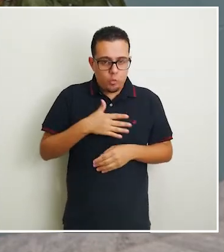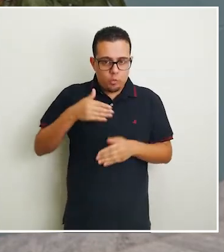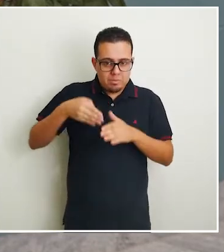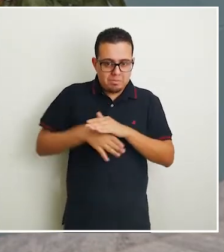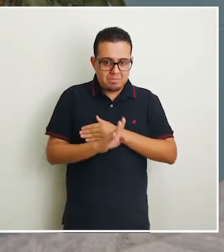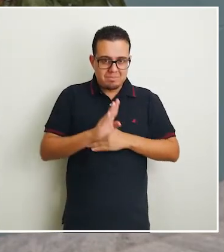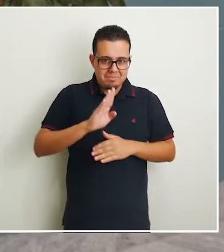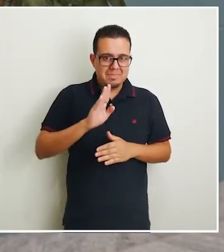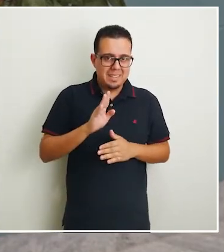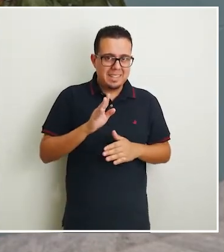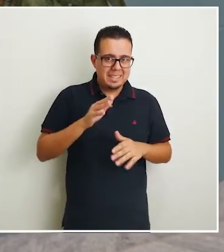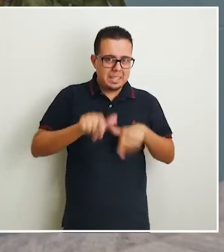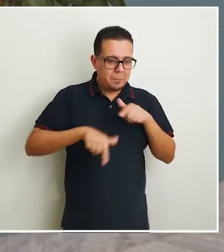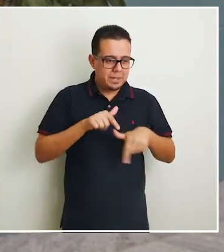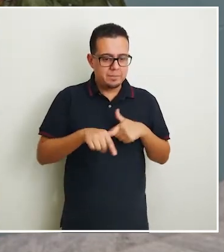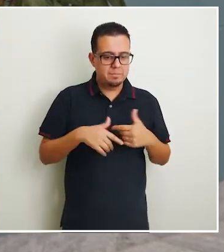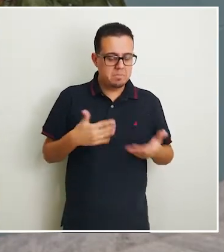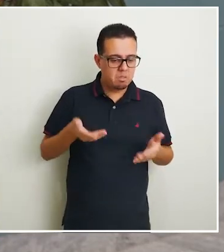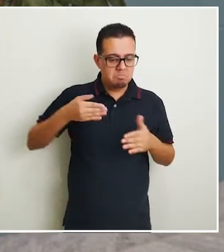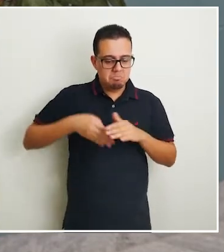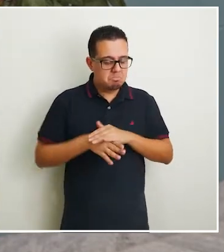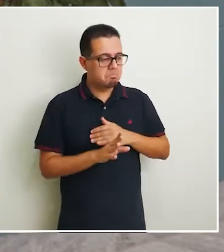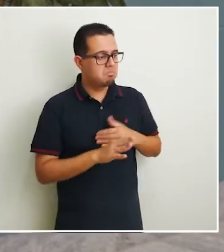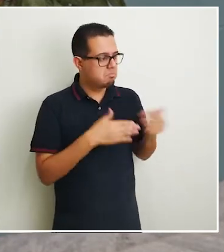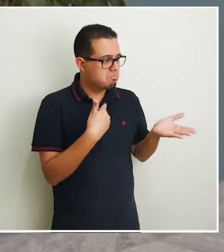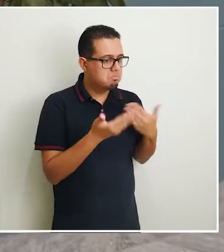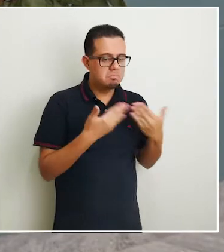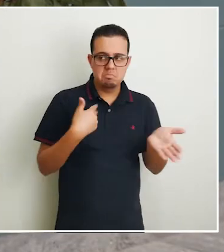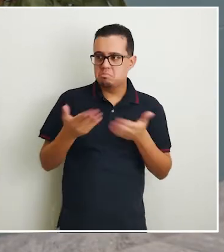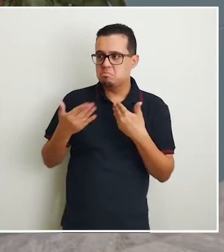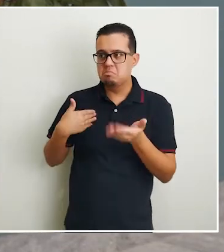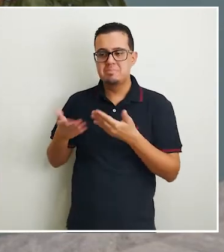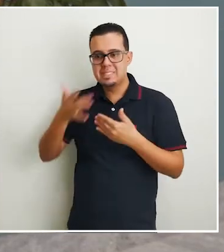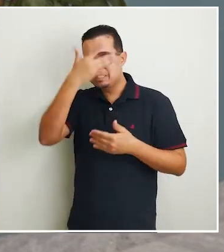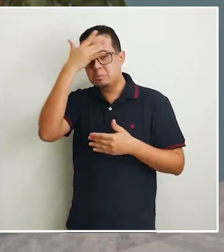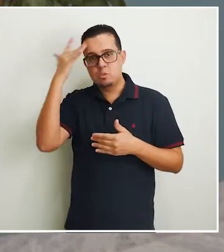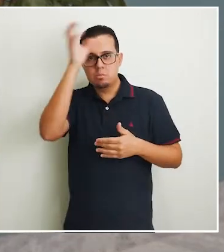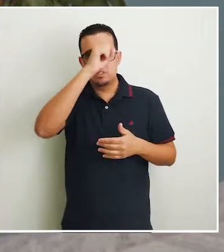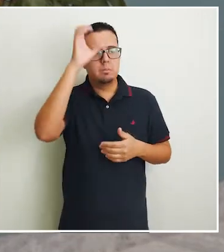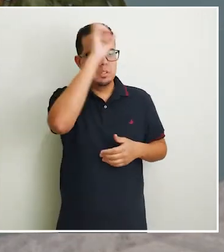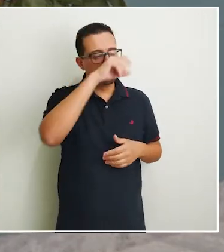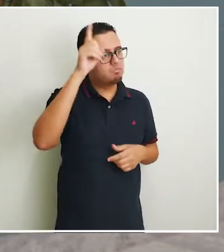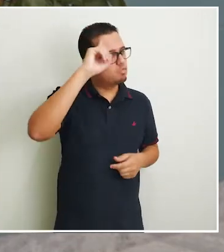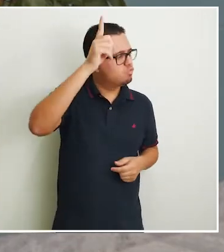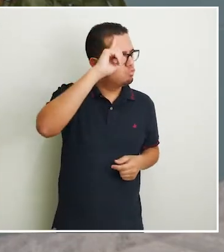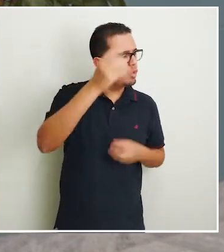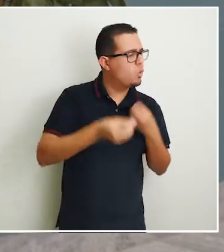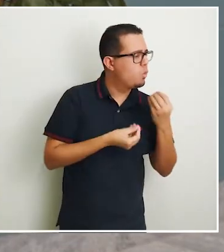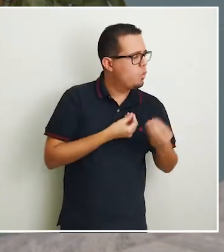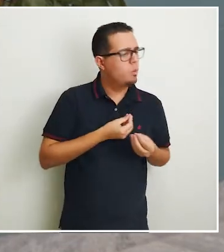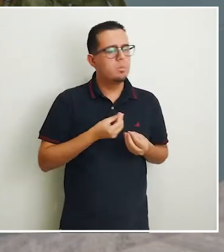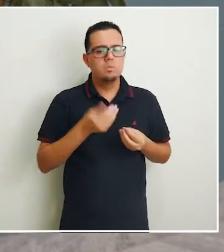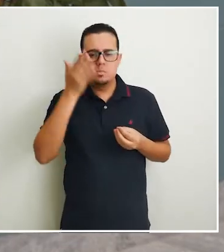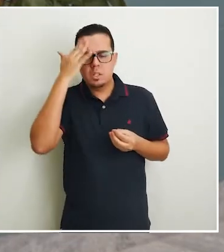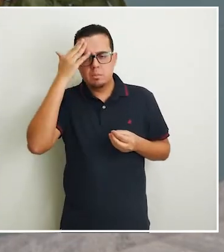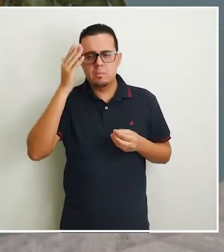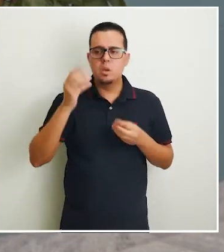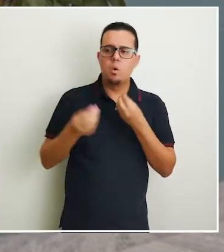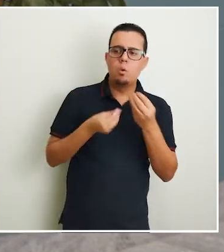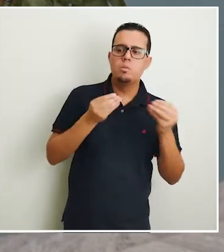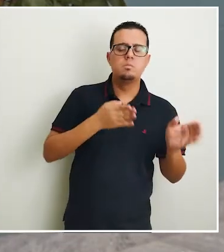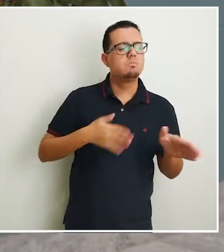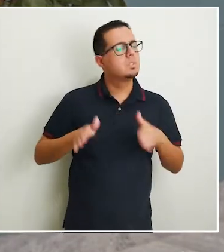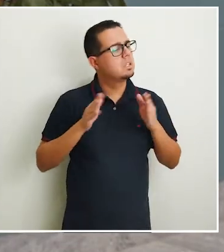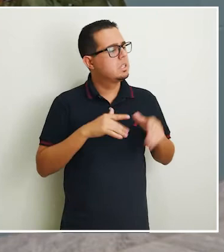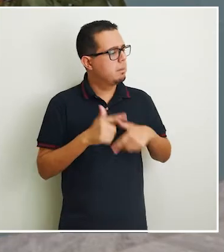firma, se relacionando com todos os mais empregados ali, aprendendo do dia a dia deles, sabendo como é que funcionava a